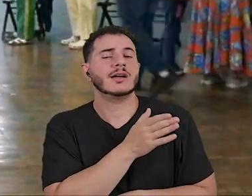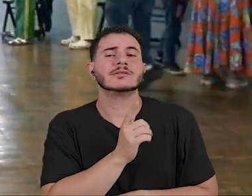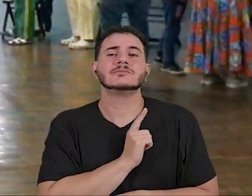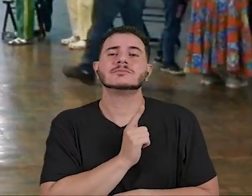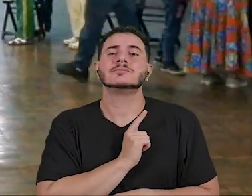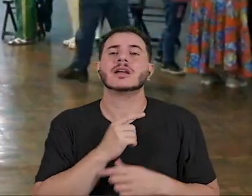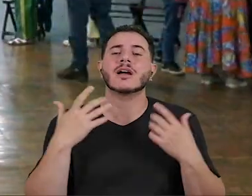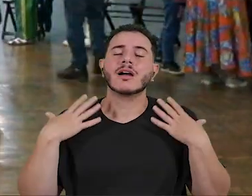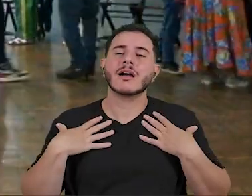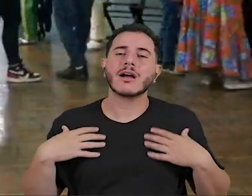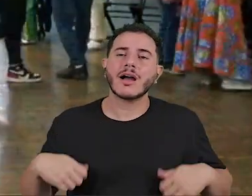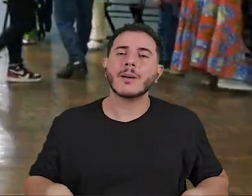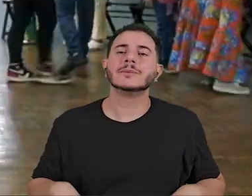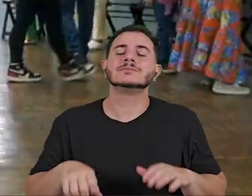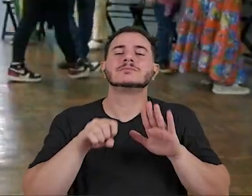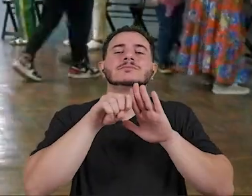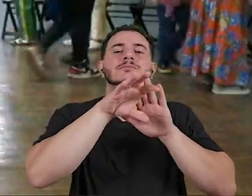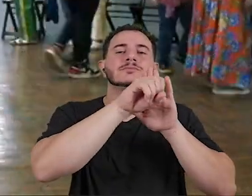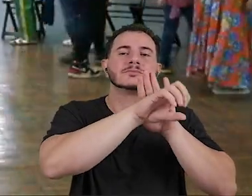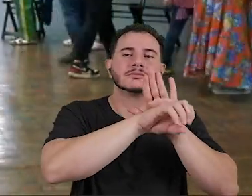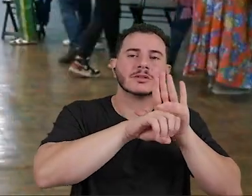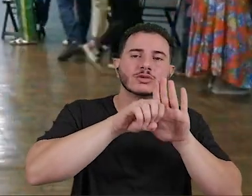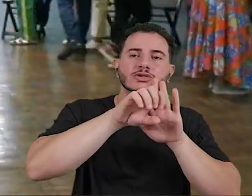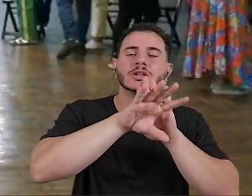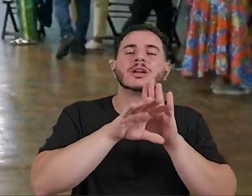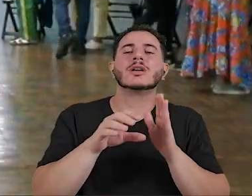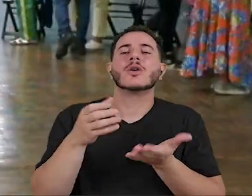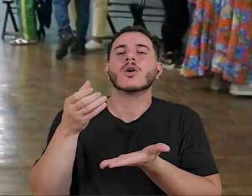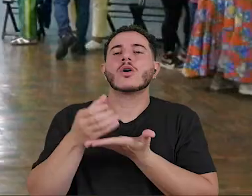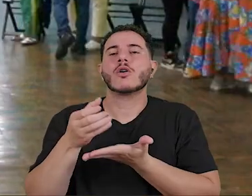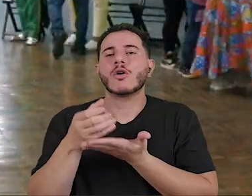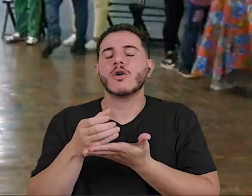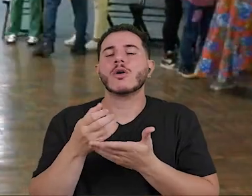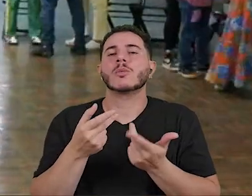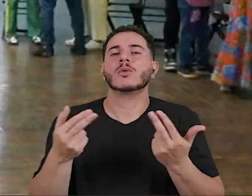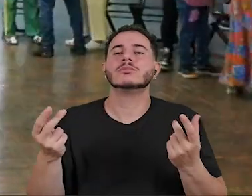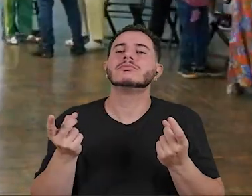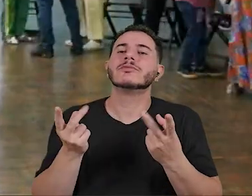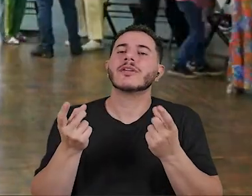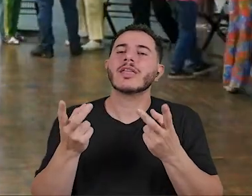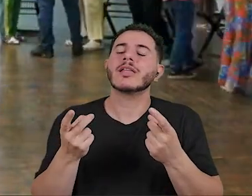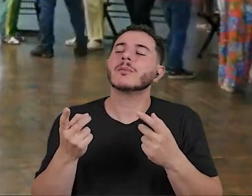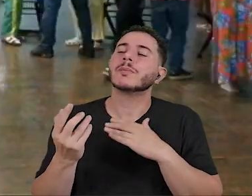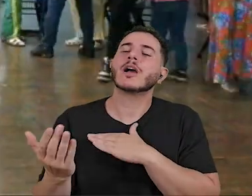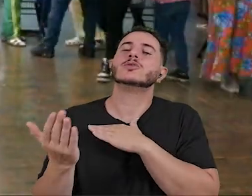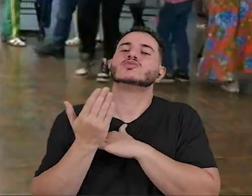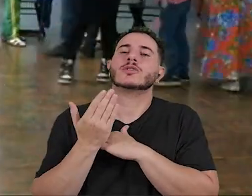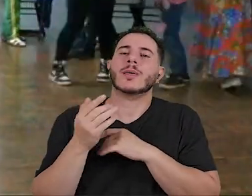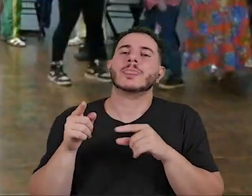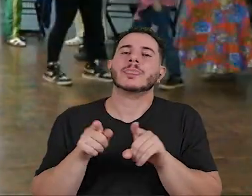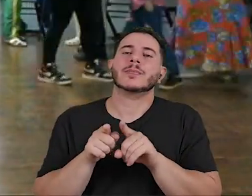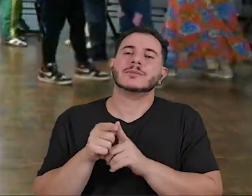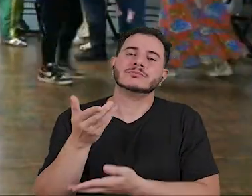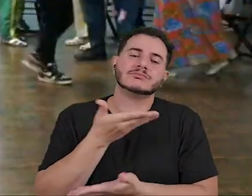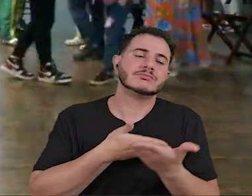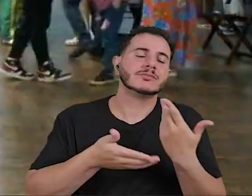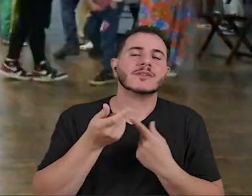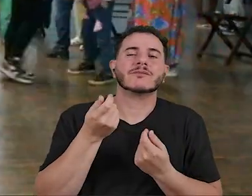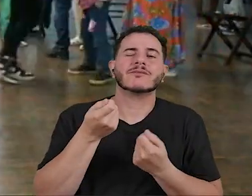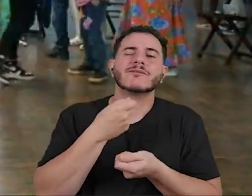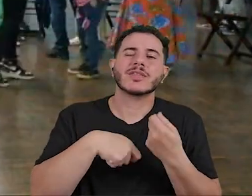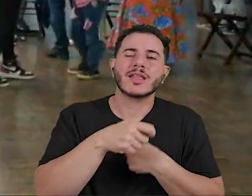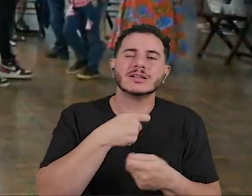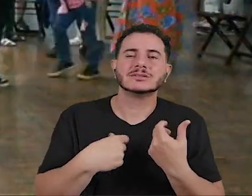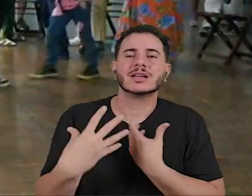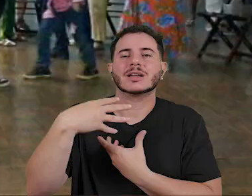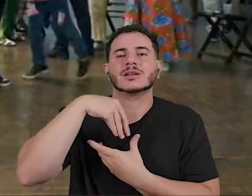à venda, para contribuir com o movimento também financeiro das nações. E é isso, gente. Viva a